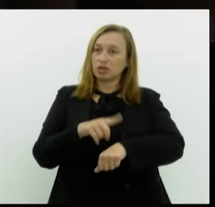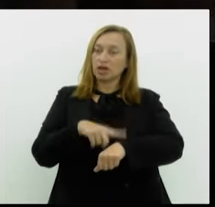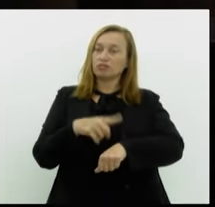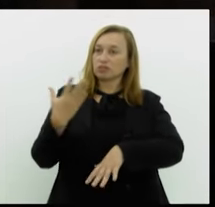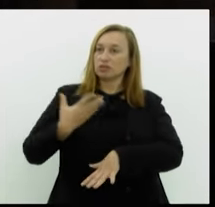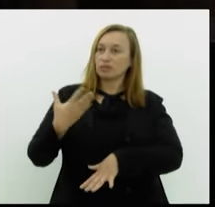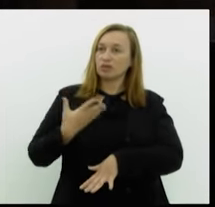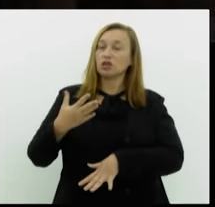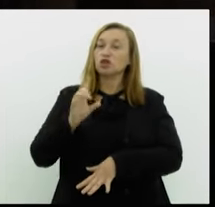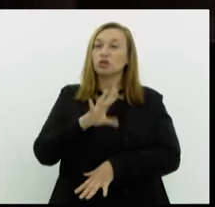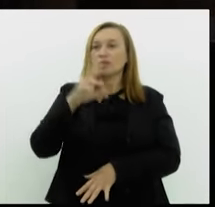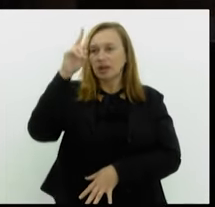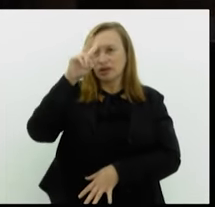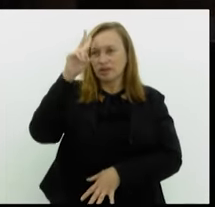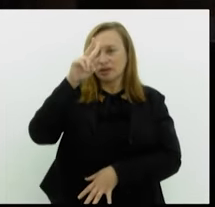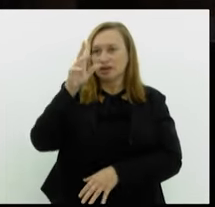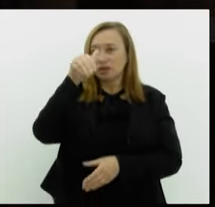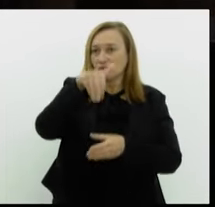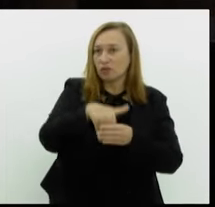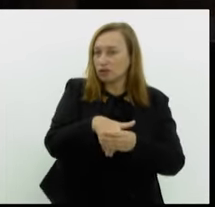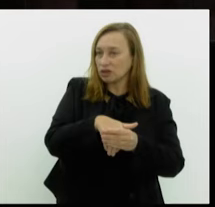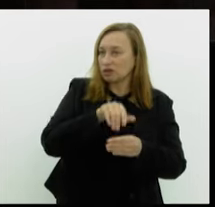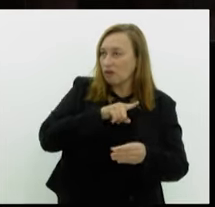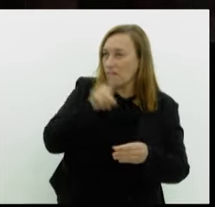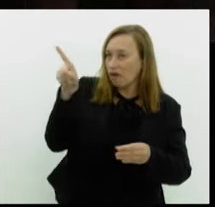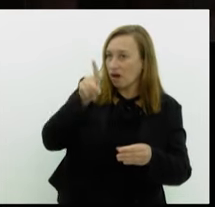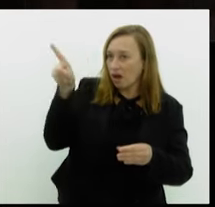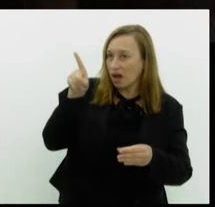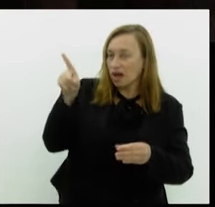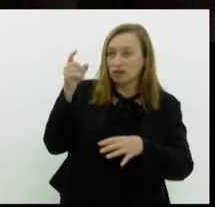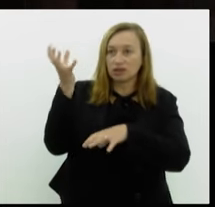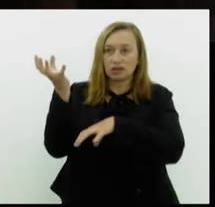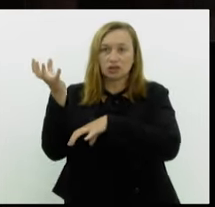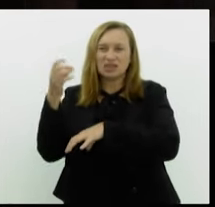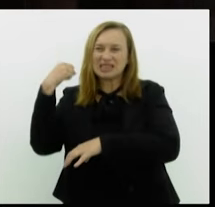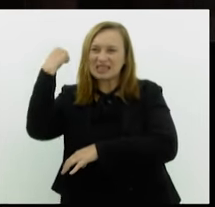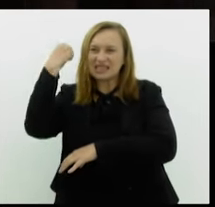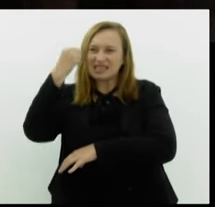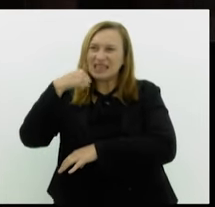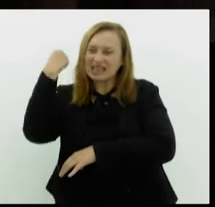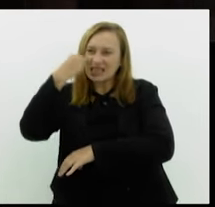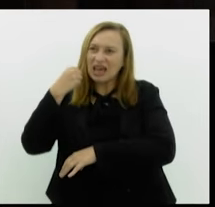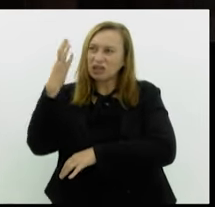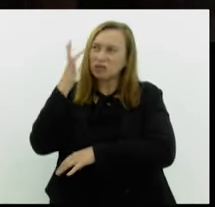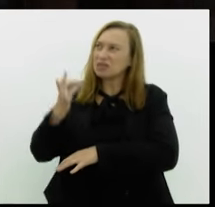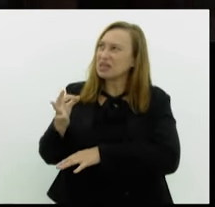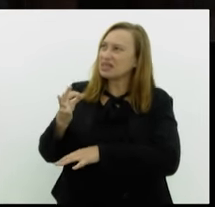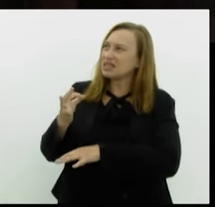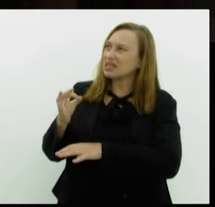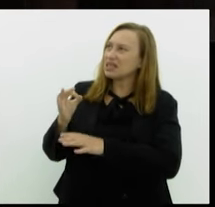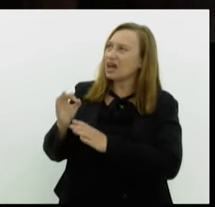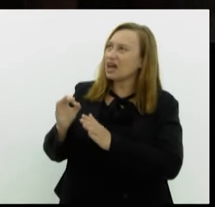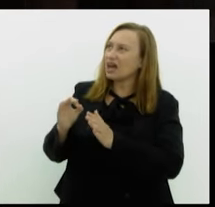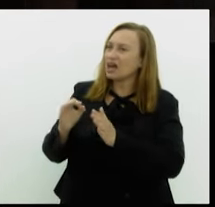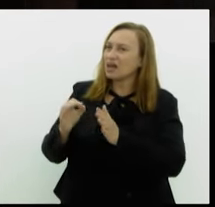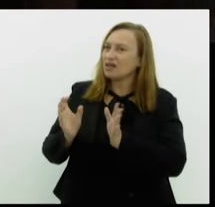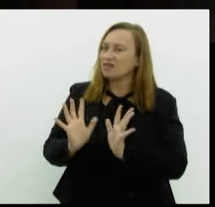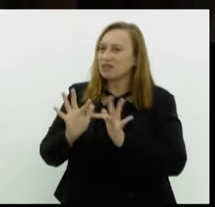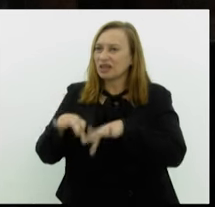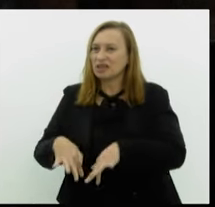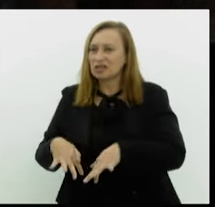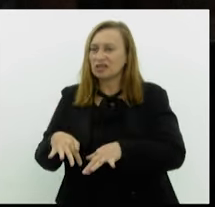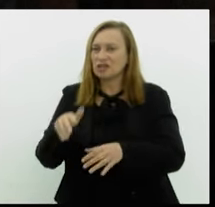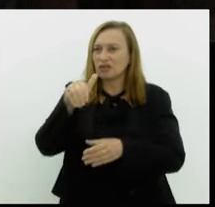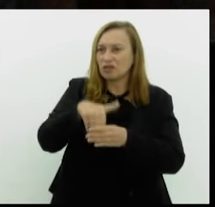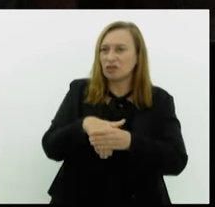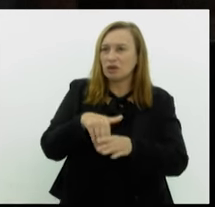colegas, é só para lembrar que estão votando lá pelo Senado, eu não sei se suspenderam a votação, mais uma